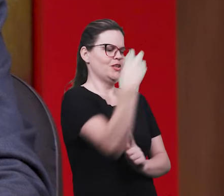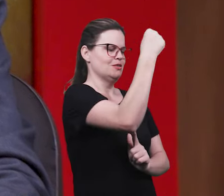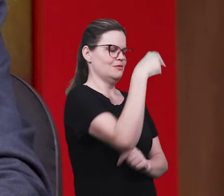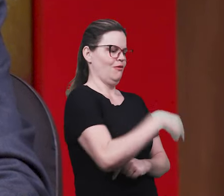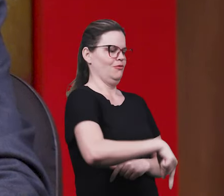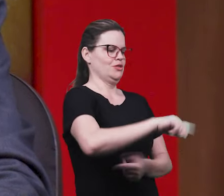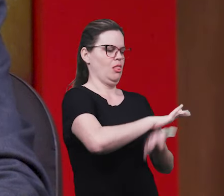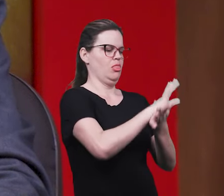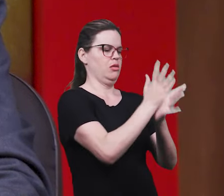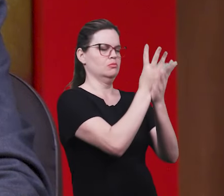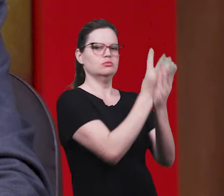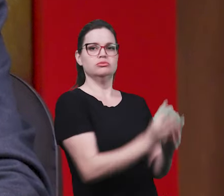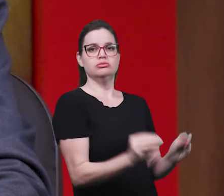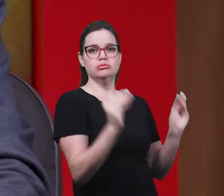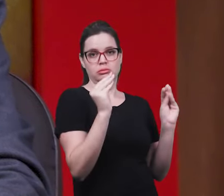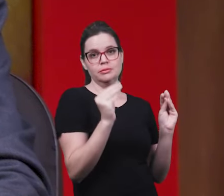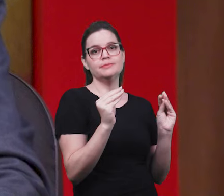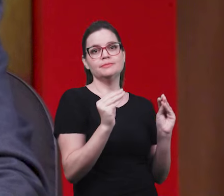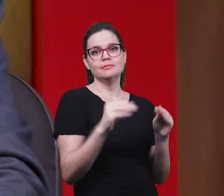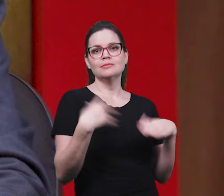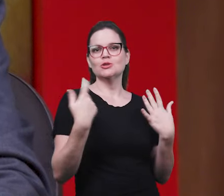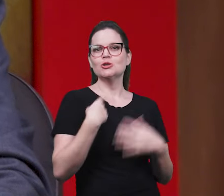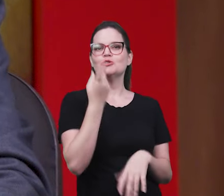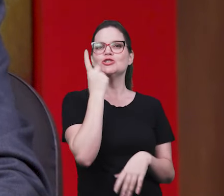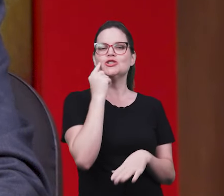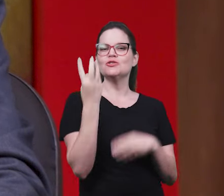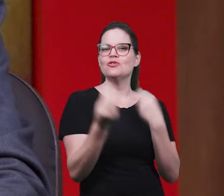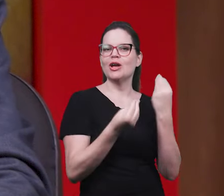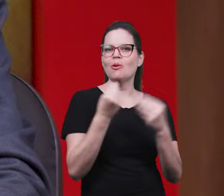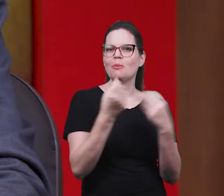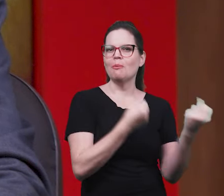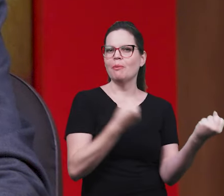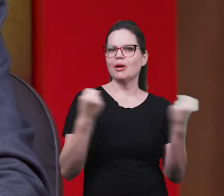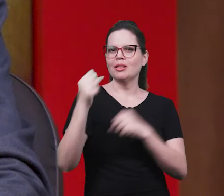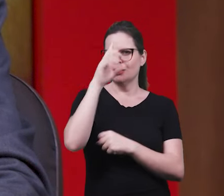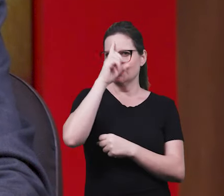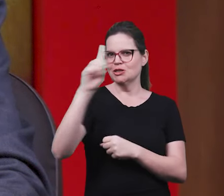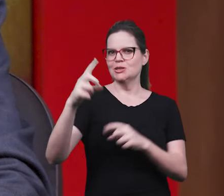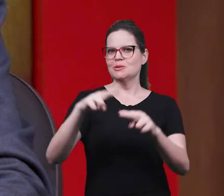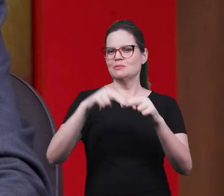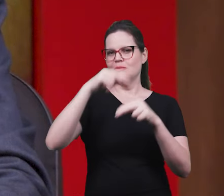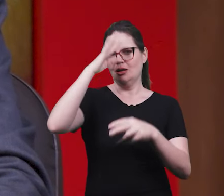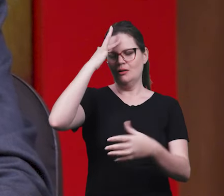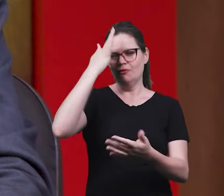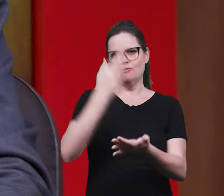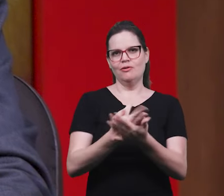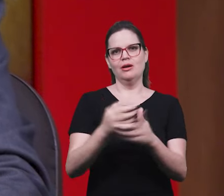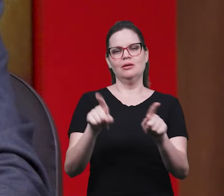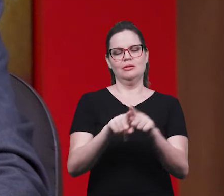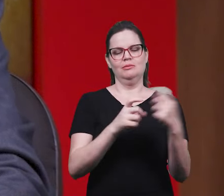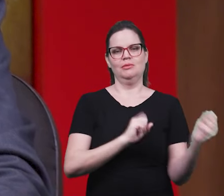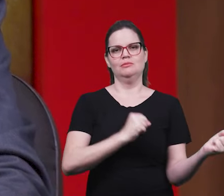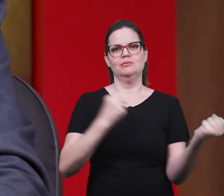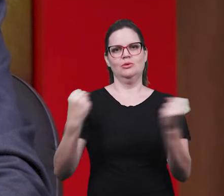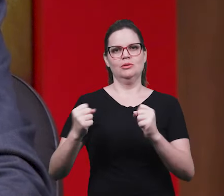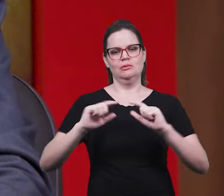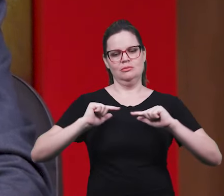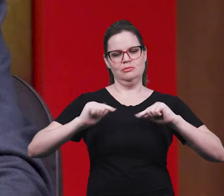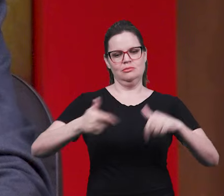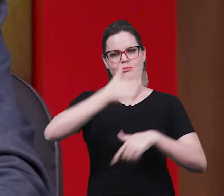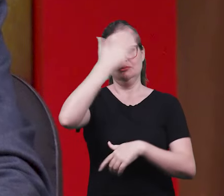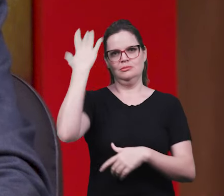de Deus maravilhoso que nós descobrimos pela fé, né, pela ação do Espírito Santo. E era exatamente isso que nós